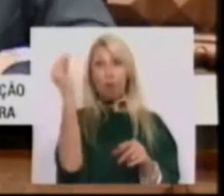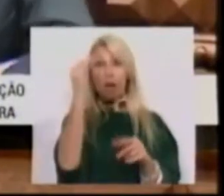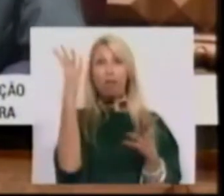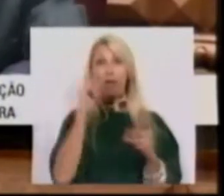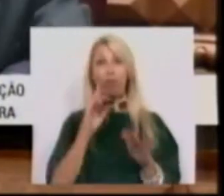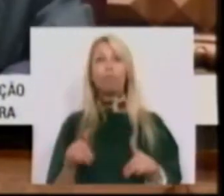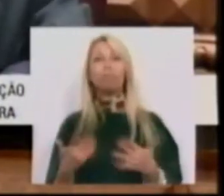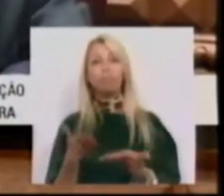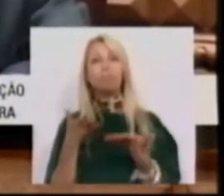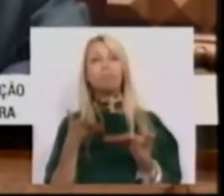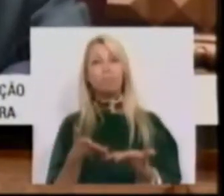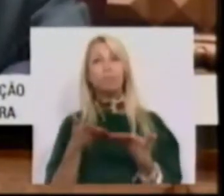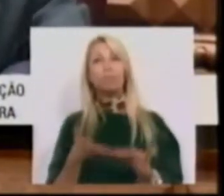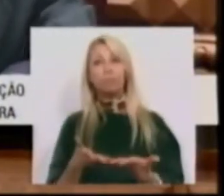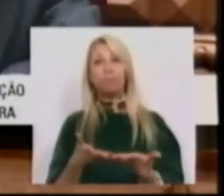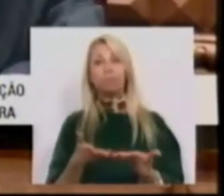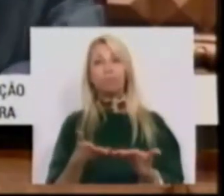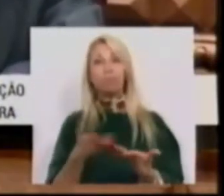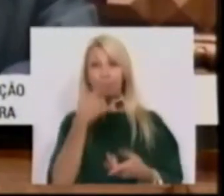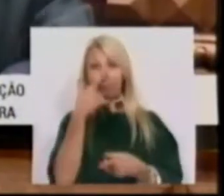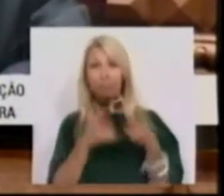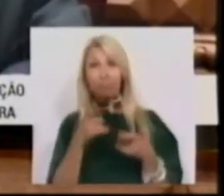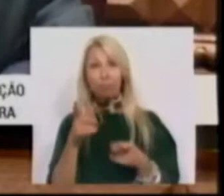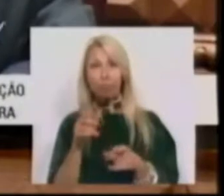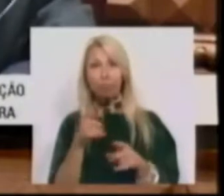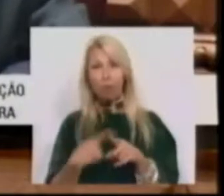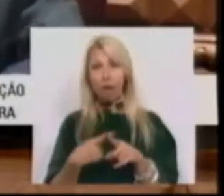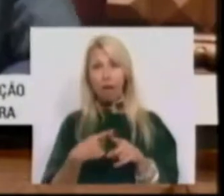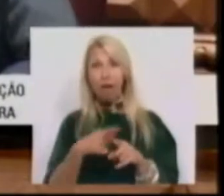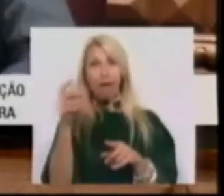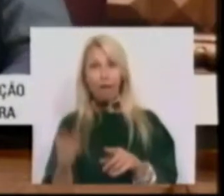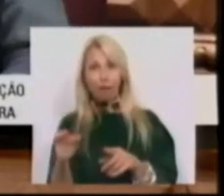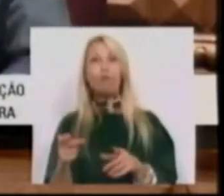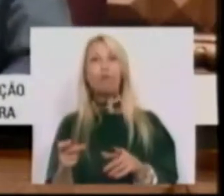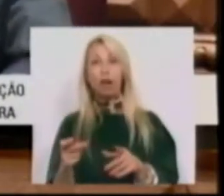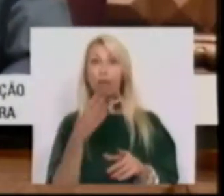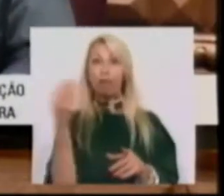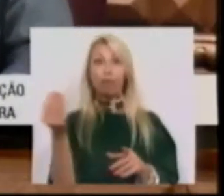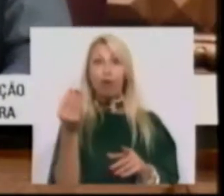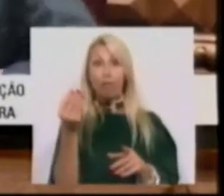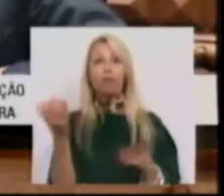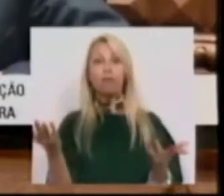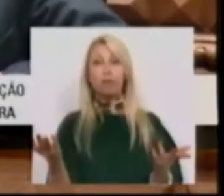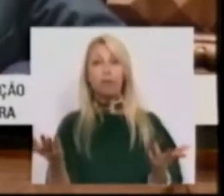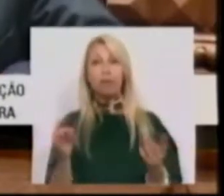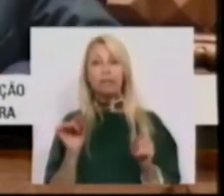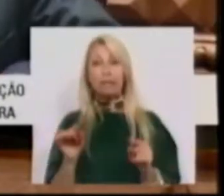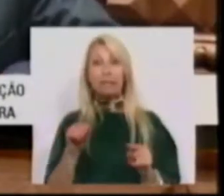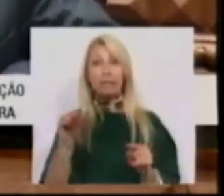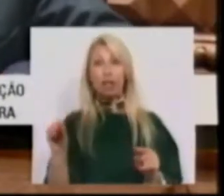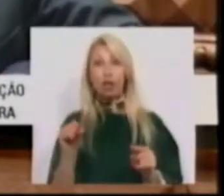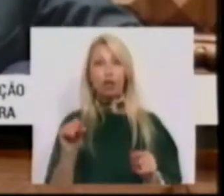pudessem contribuir para a fixação de população e particularmente a fixação de população jovem nessas